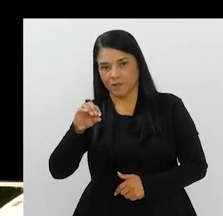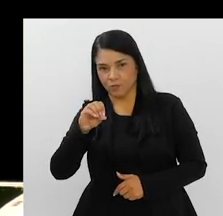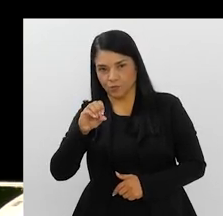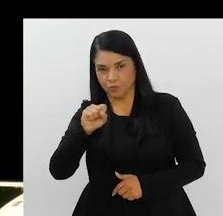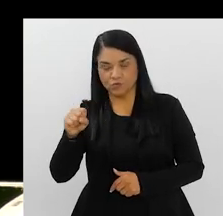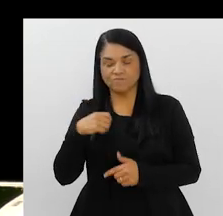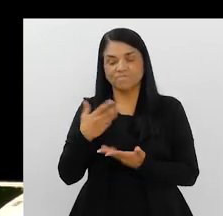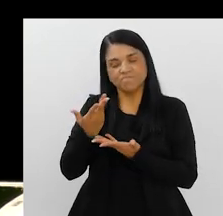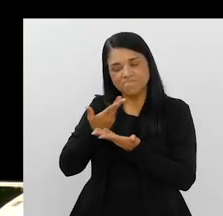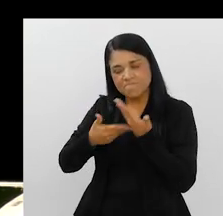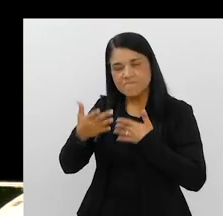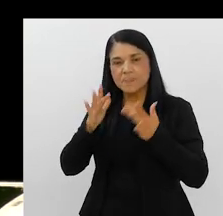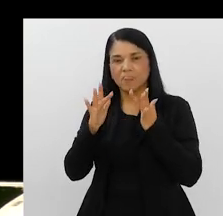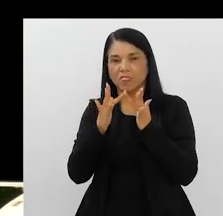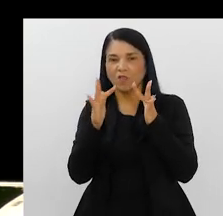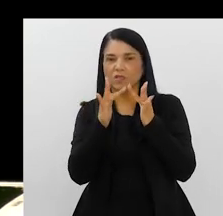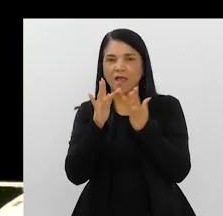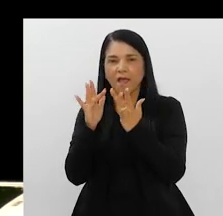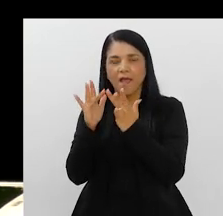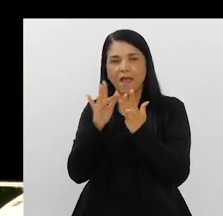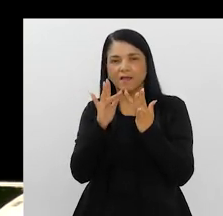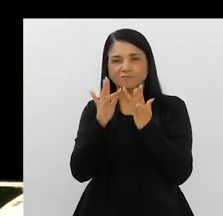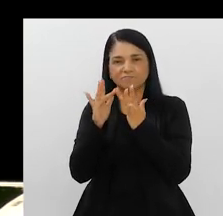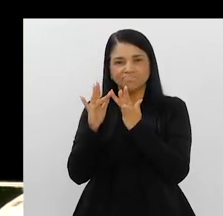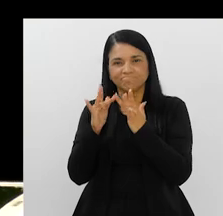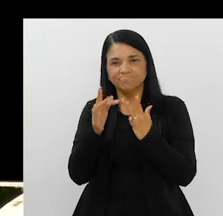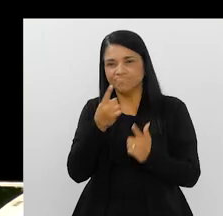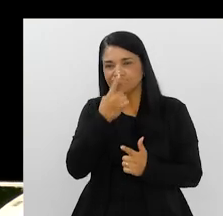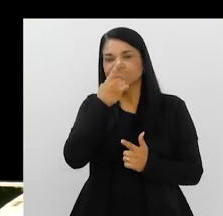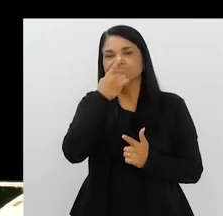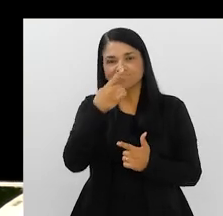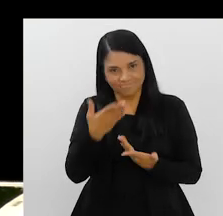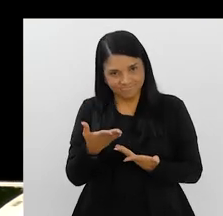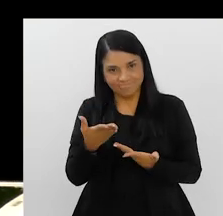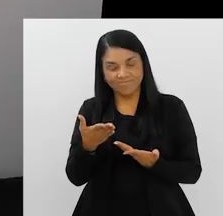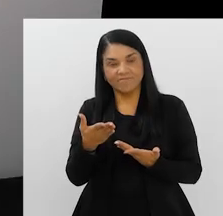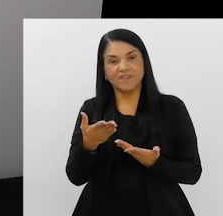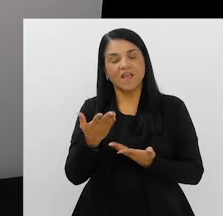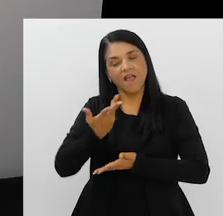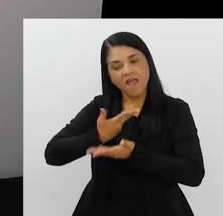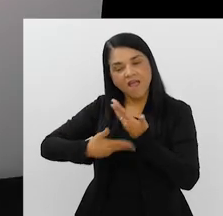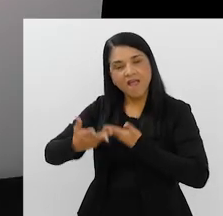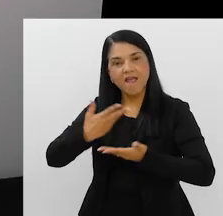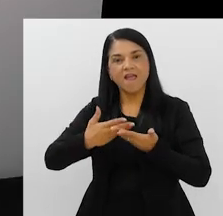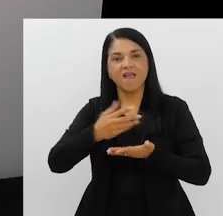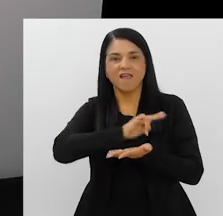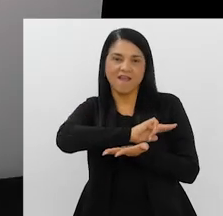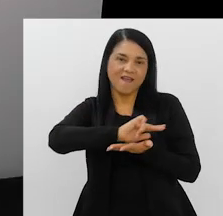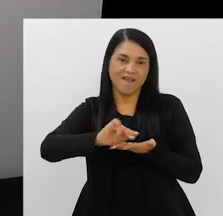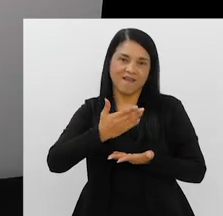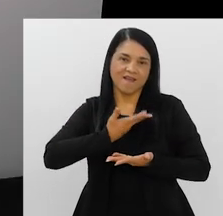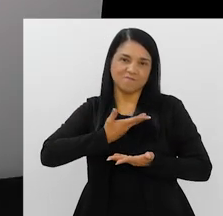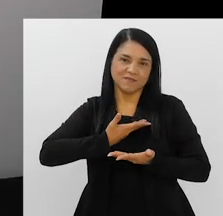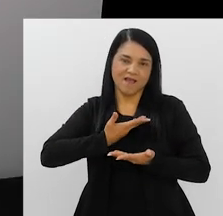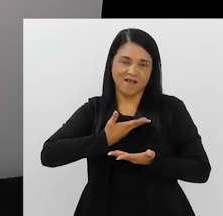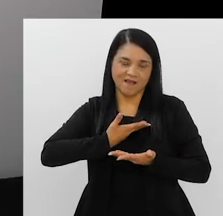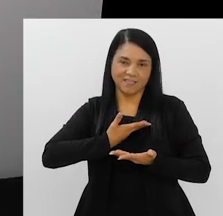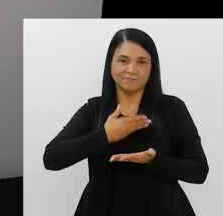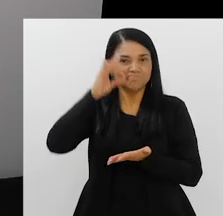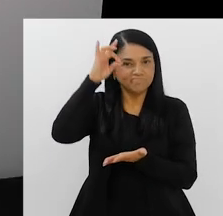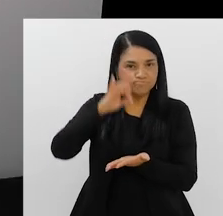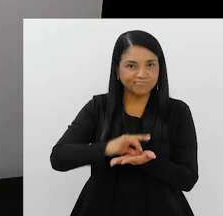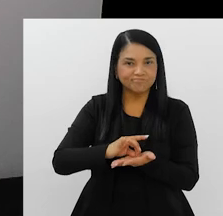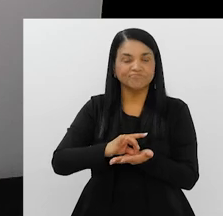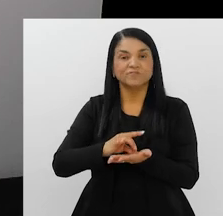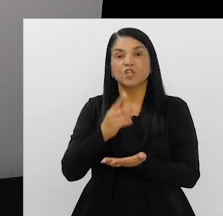ver um Milton mais chegado, mais assim. E ali também a gente, várias amizades foram